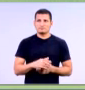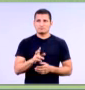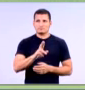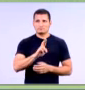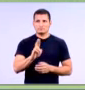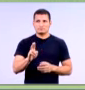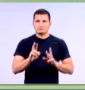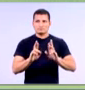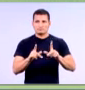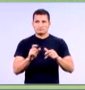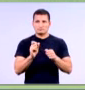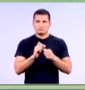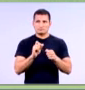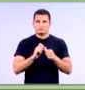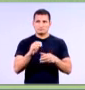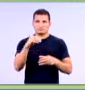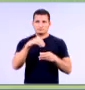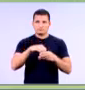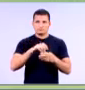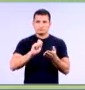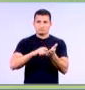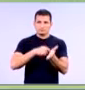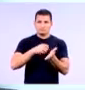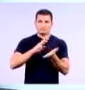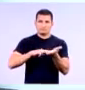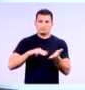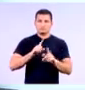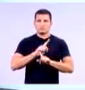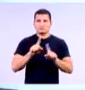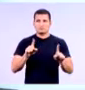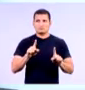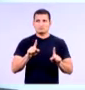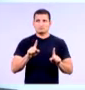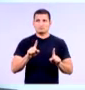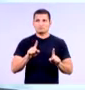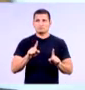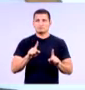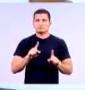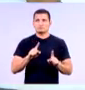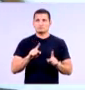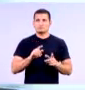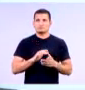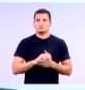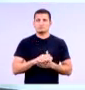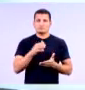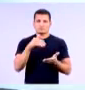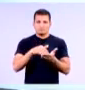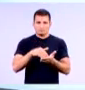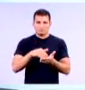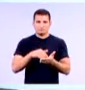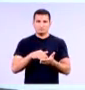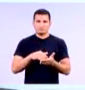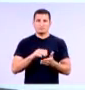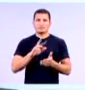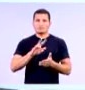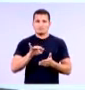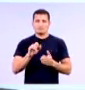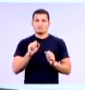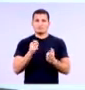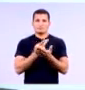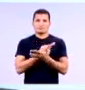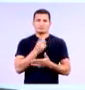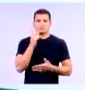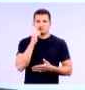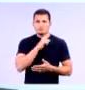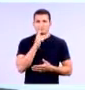diferentes fazem parte da assinatura do método? Não, não fazem parte mais. Nesse último caso, vai me dar erro a assinatura do